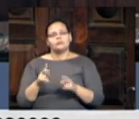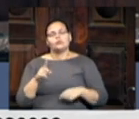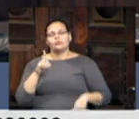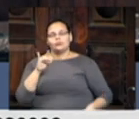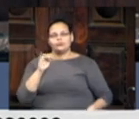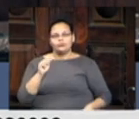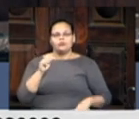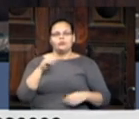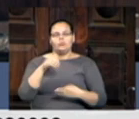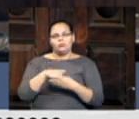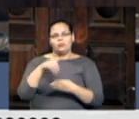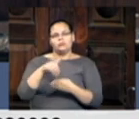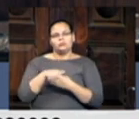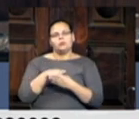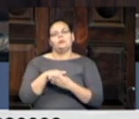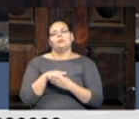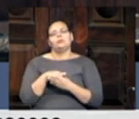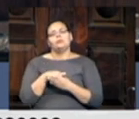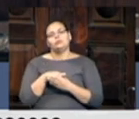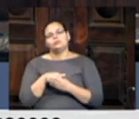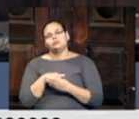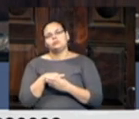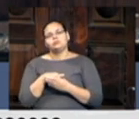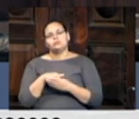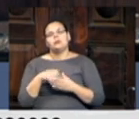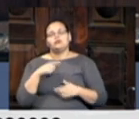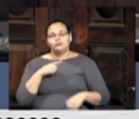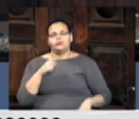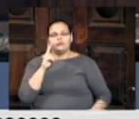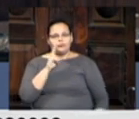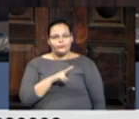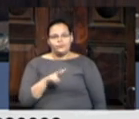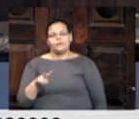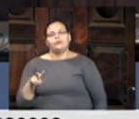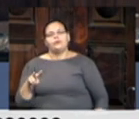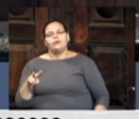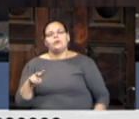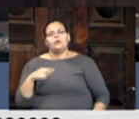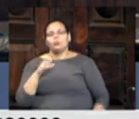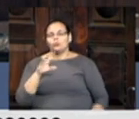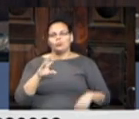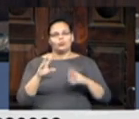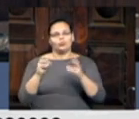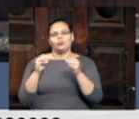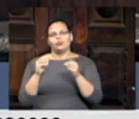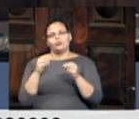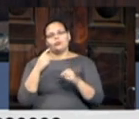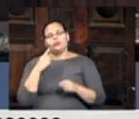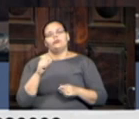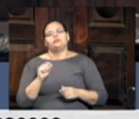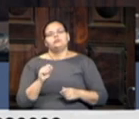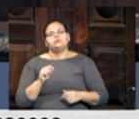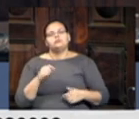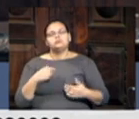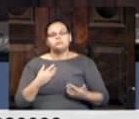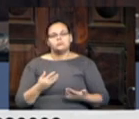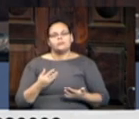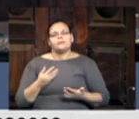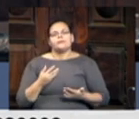No dia das eleições, a gente via tudo aquilo que foi pregado